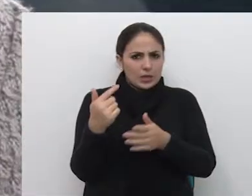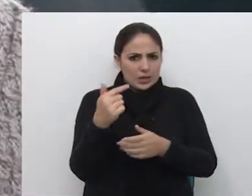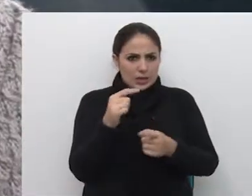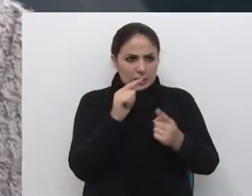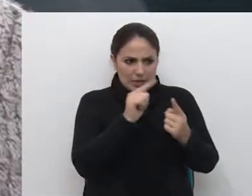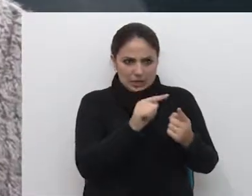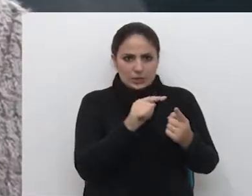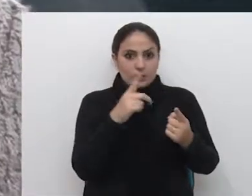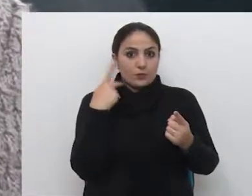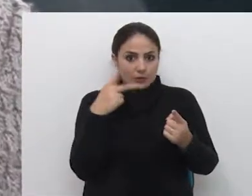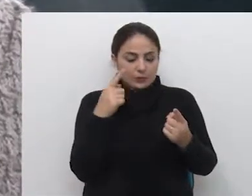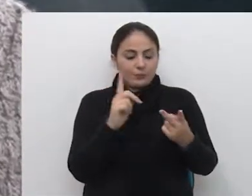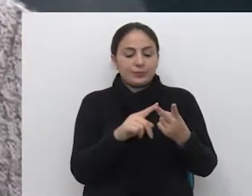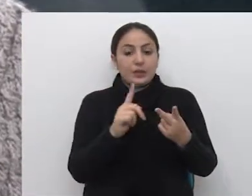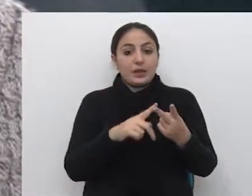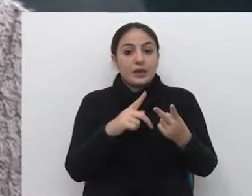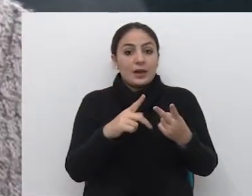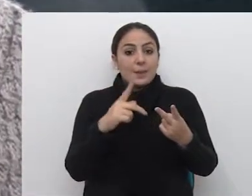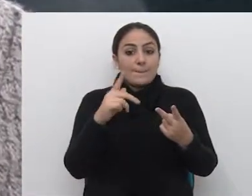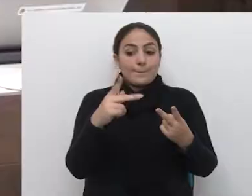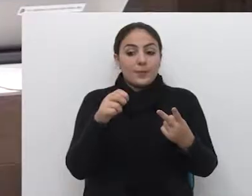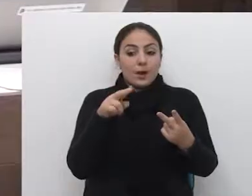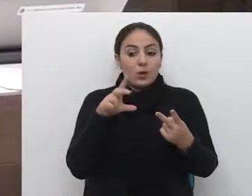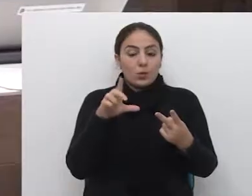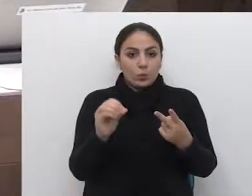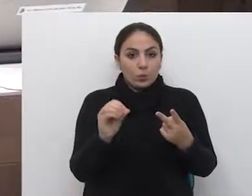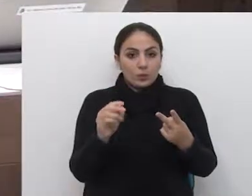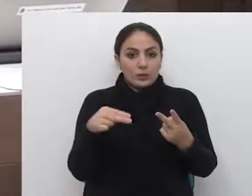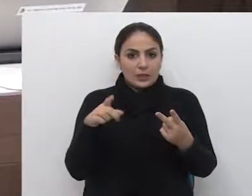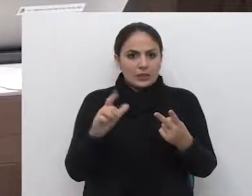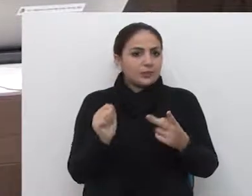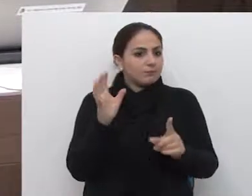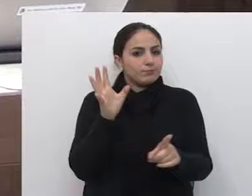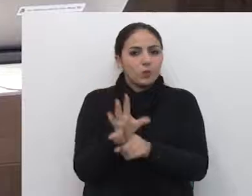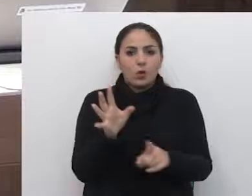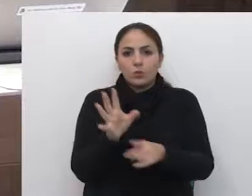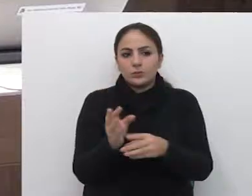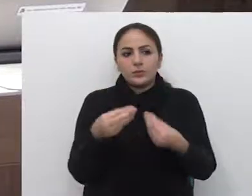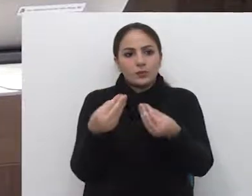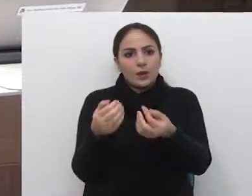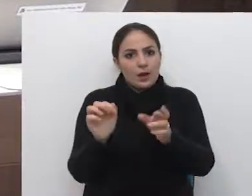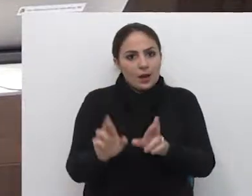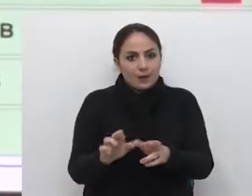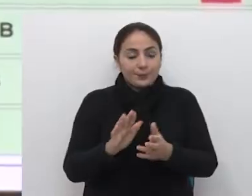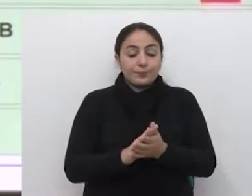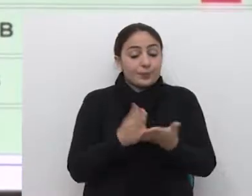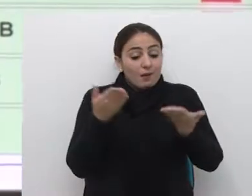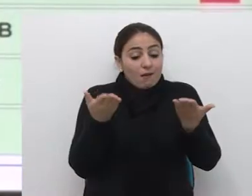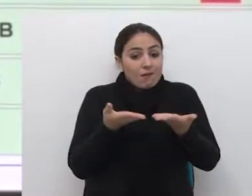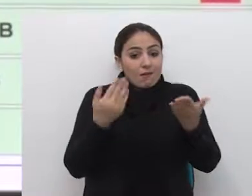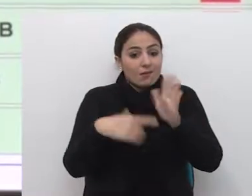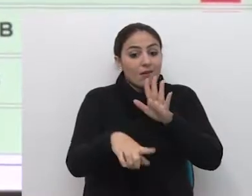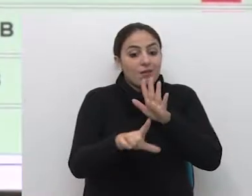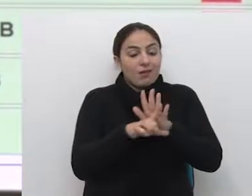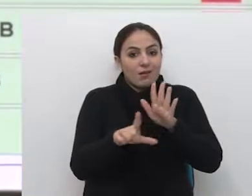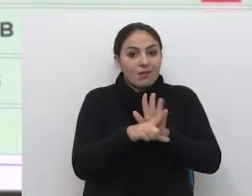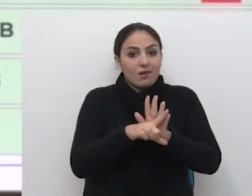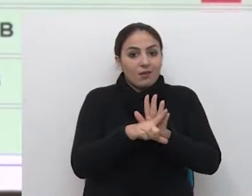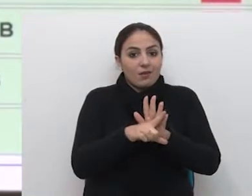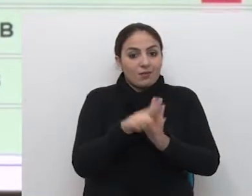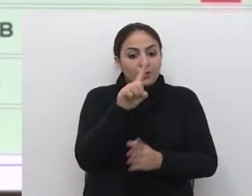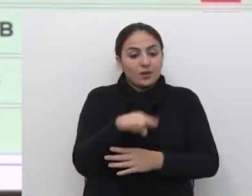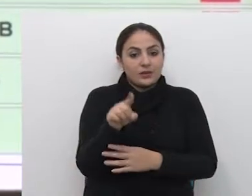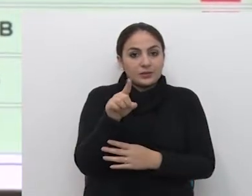o PMDBista Paulo Necli e a comunidade se manifestaram contra a concessão. Agora, a lei